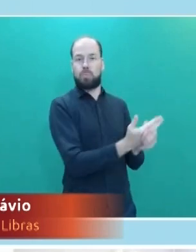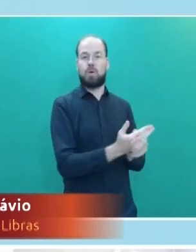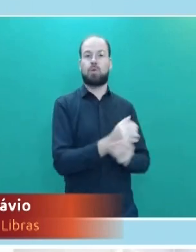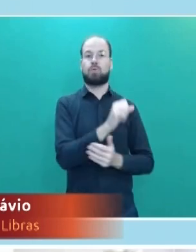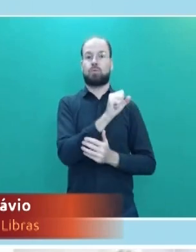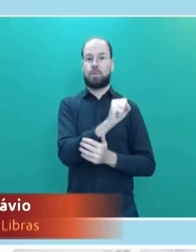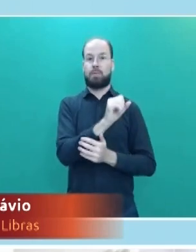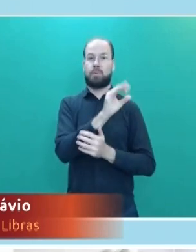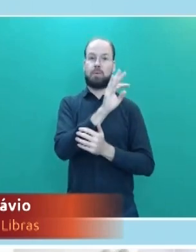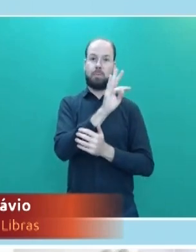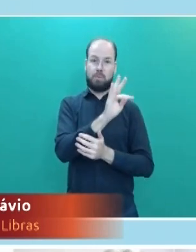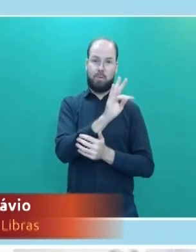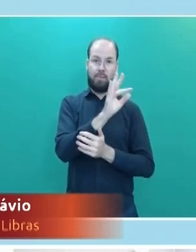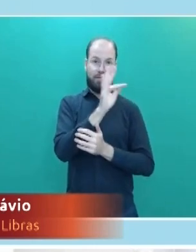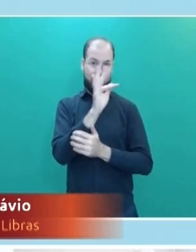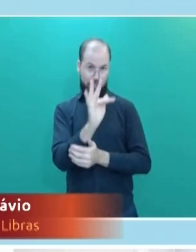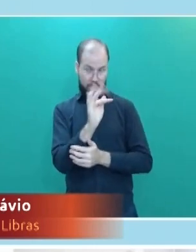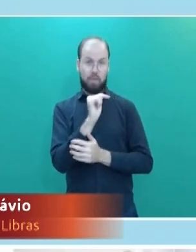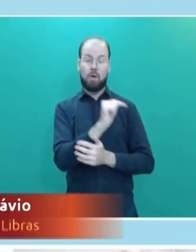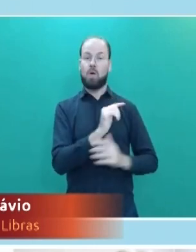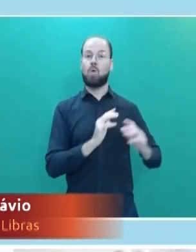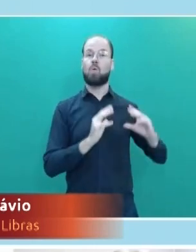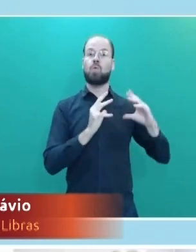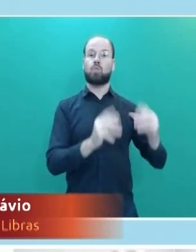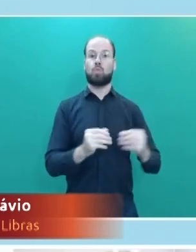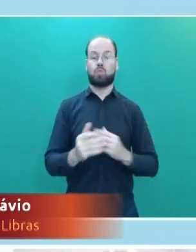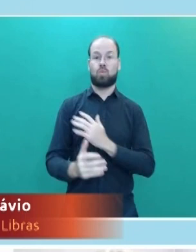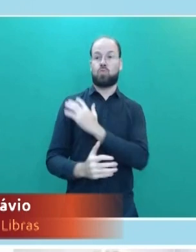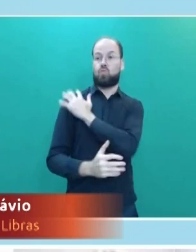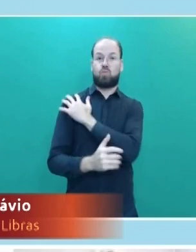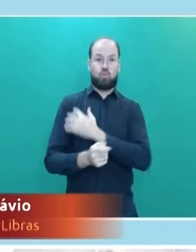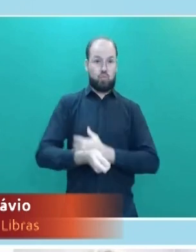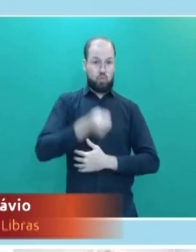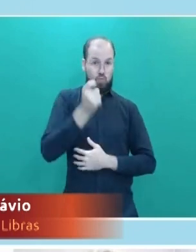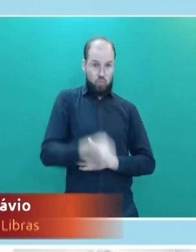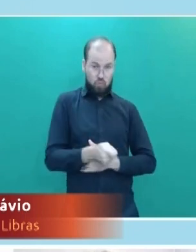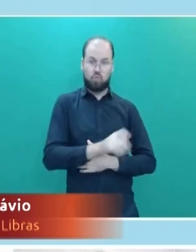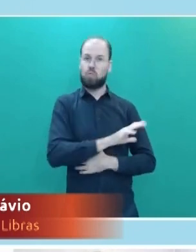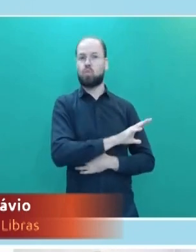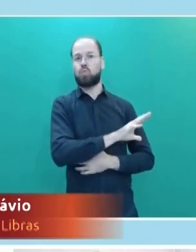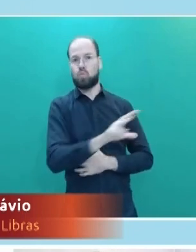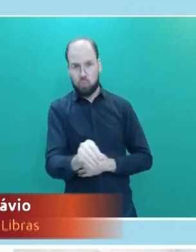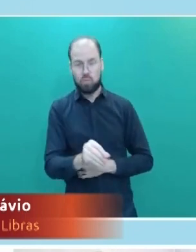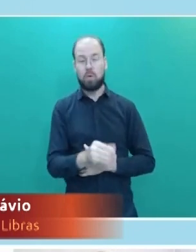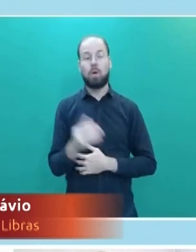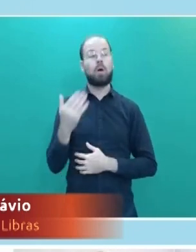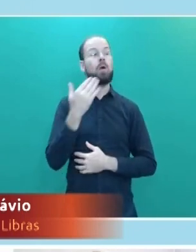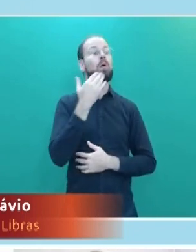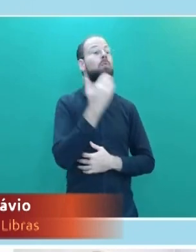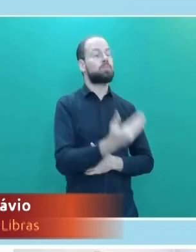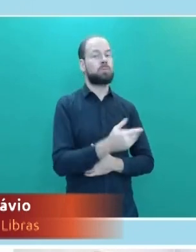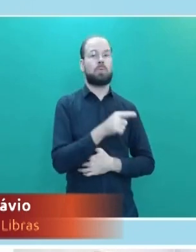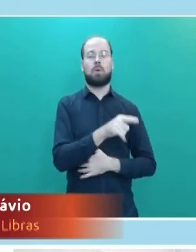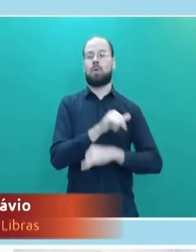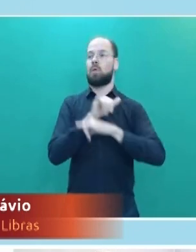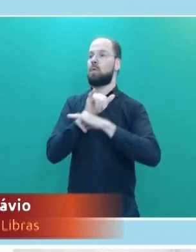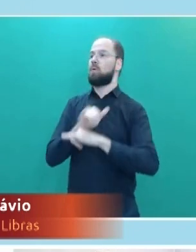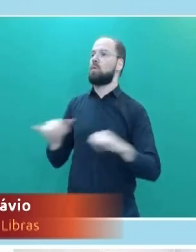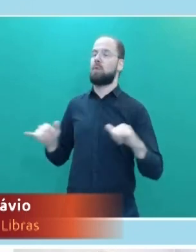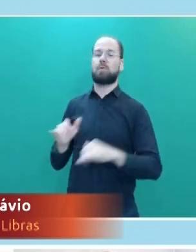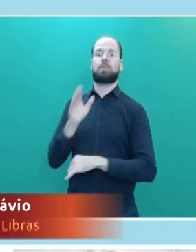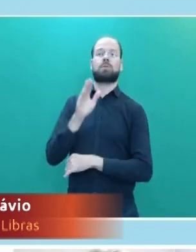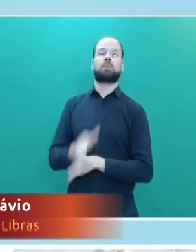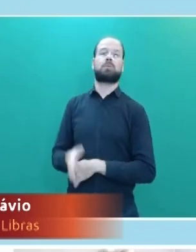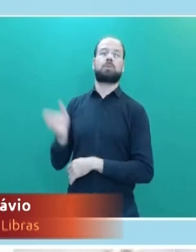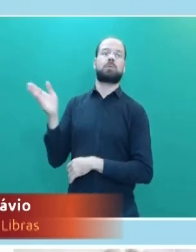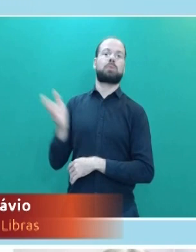para que todos os juízes, com efeito vinculante, no caso, não declarem extinta a punibilidade